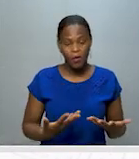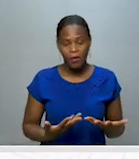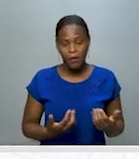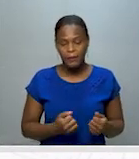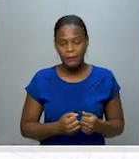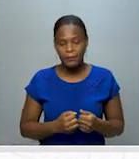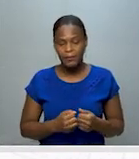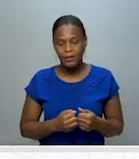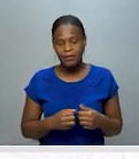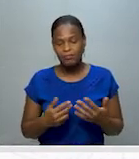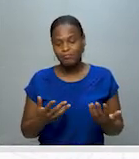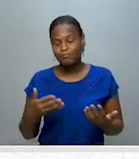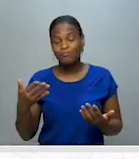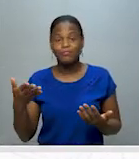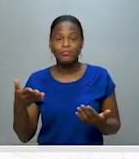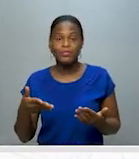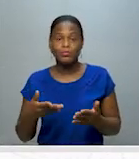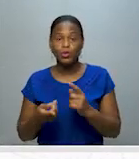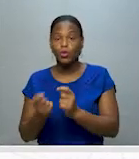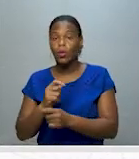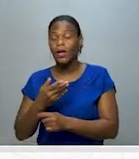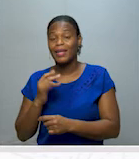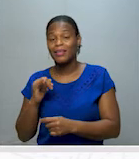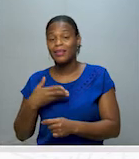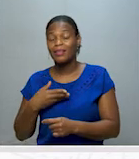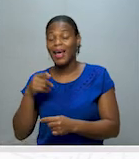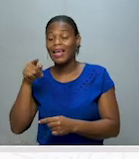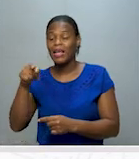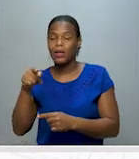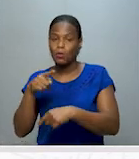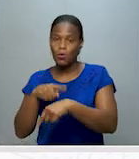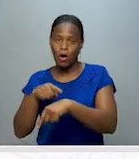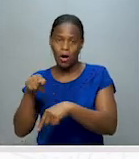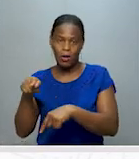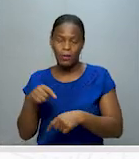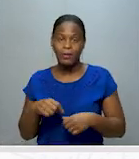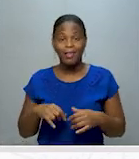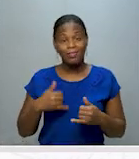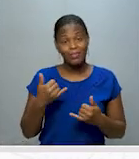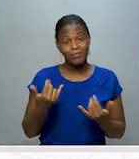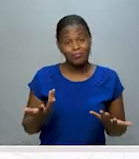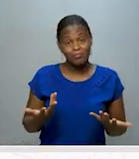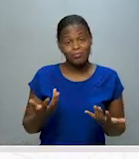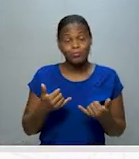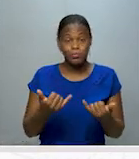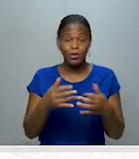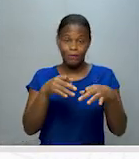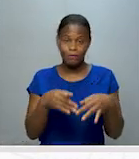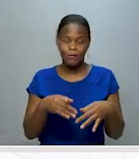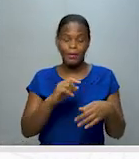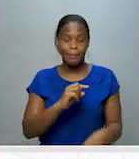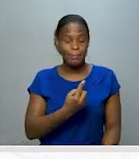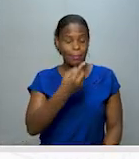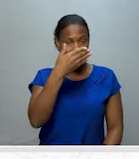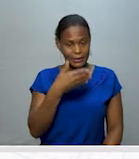Agora vai para o discurso indireto como aquele momento. E depois nós temos, finalmente,